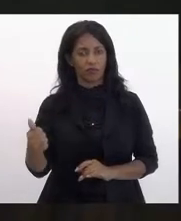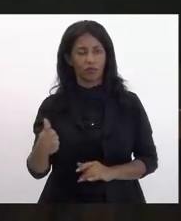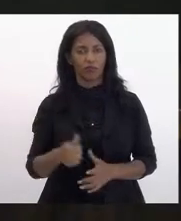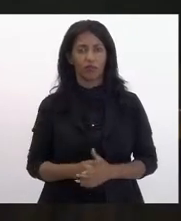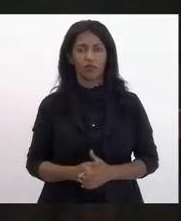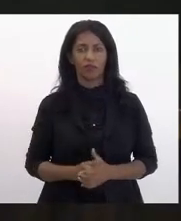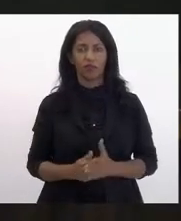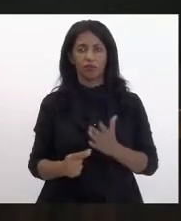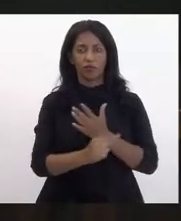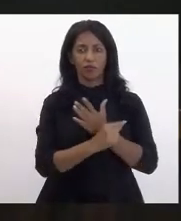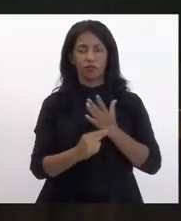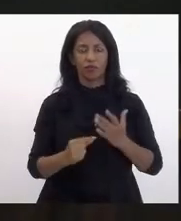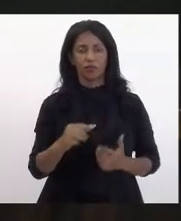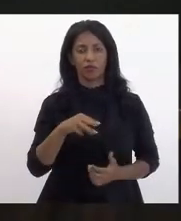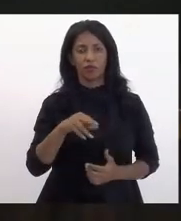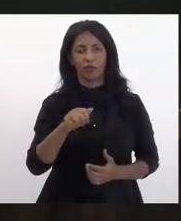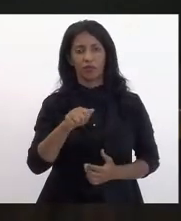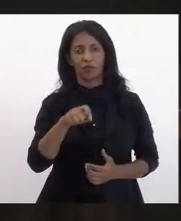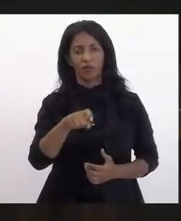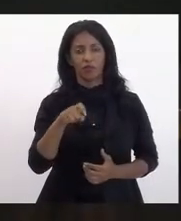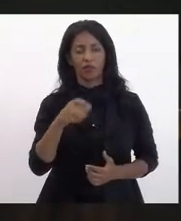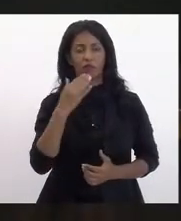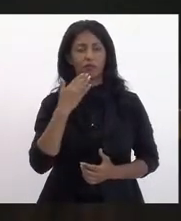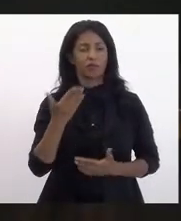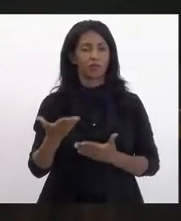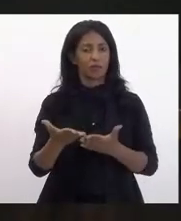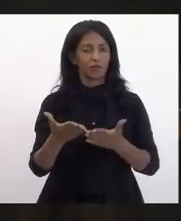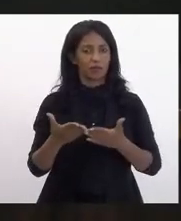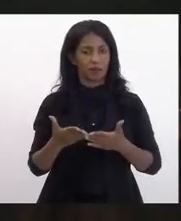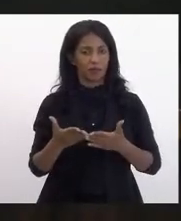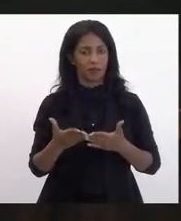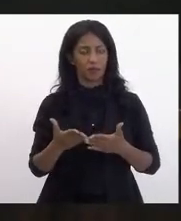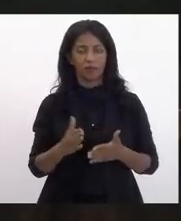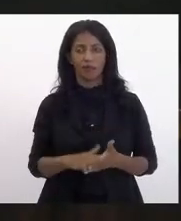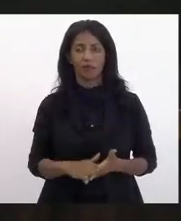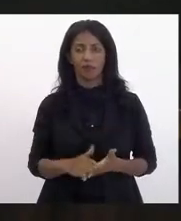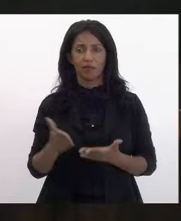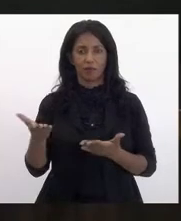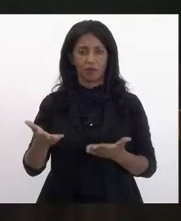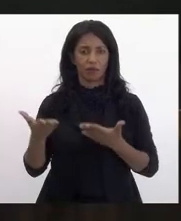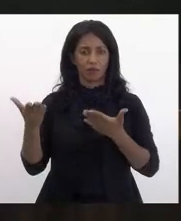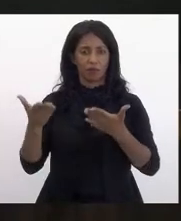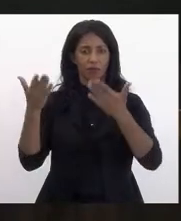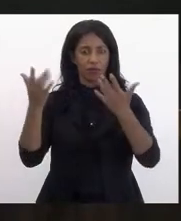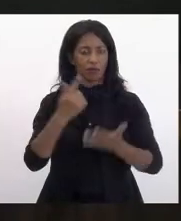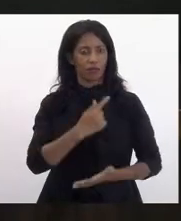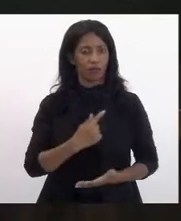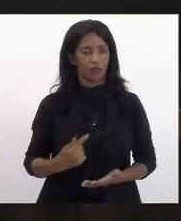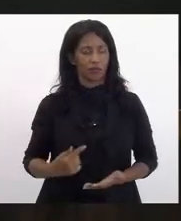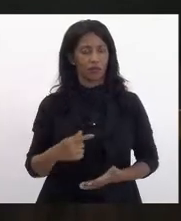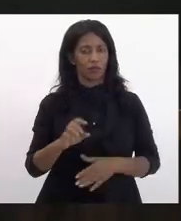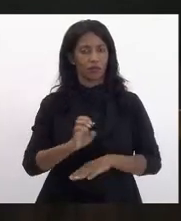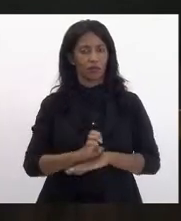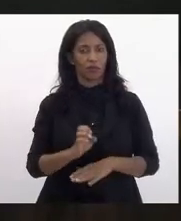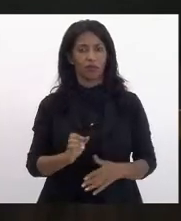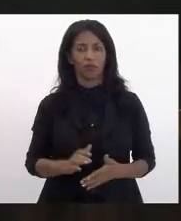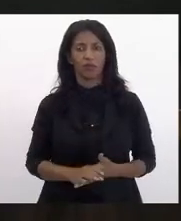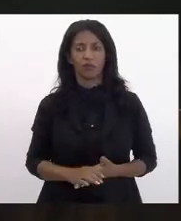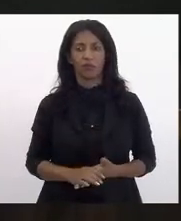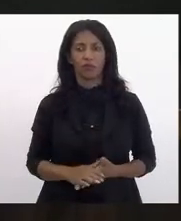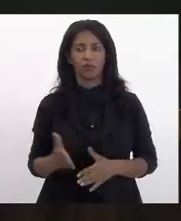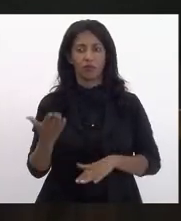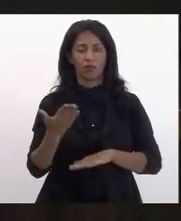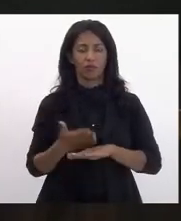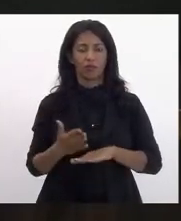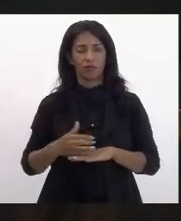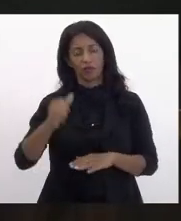de autoria do deputado Max Lemos, que solicita... ao excelentíssimo senhor governador do Estado, em